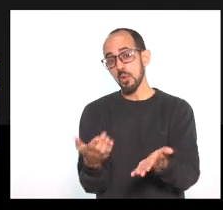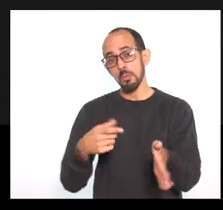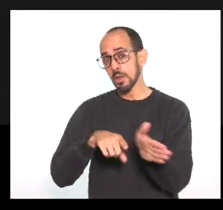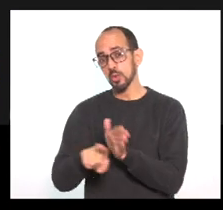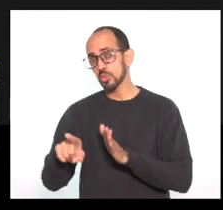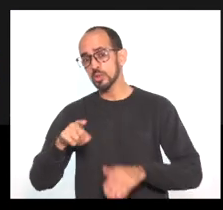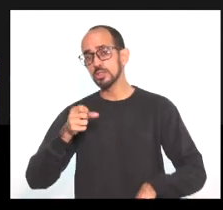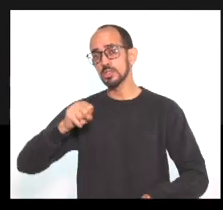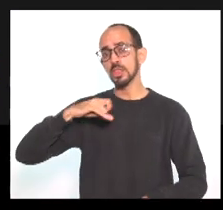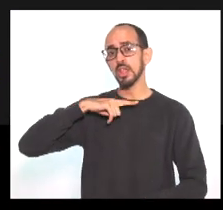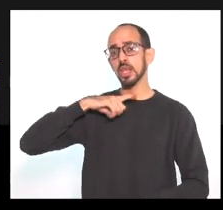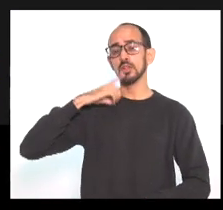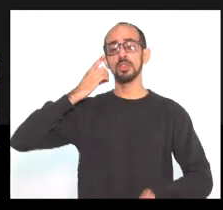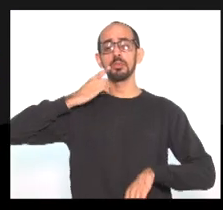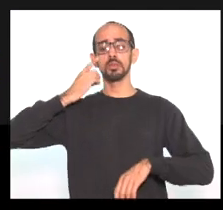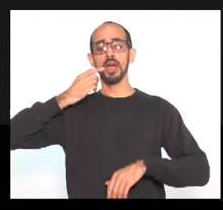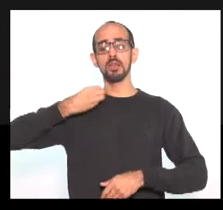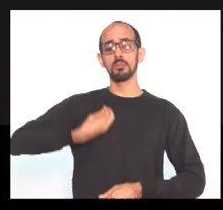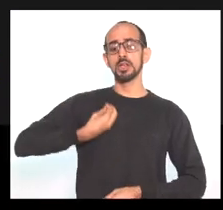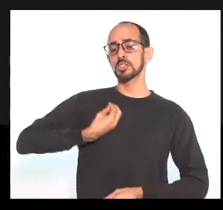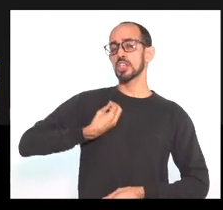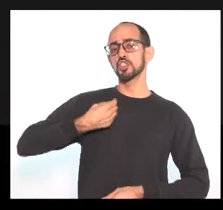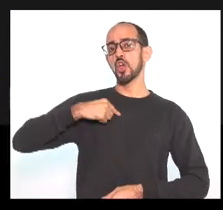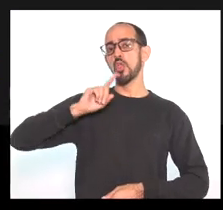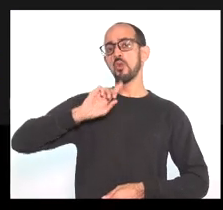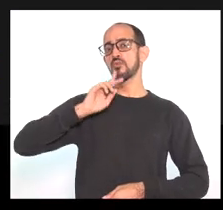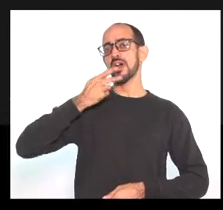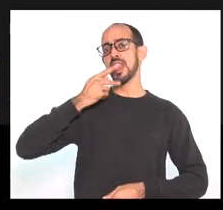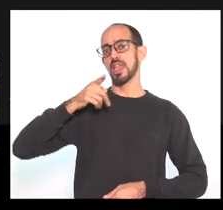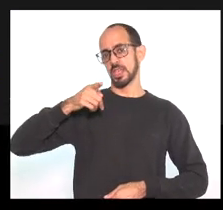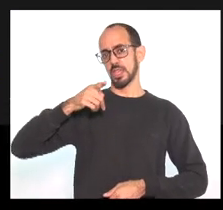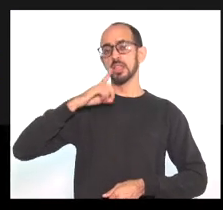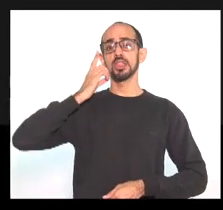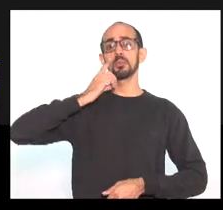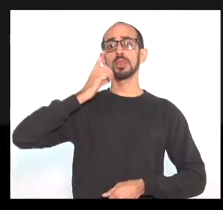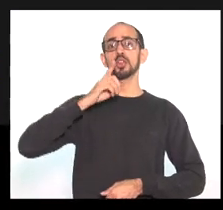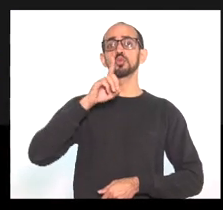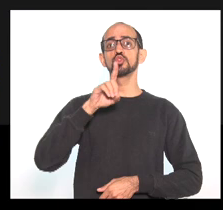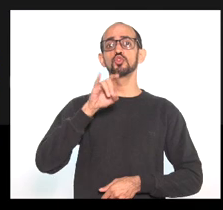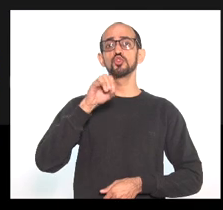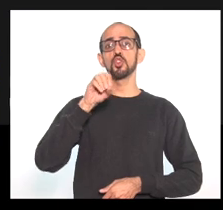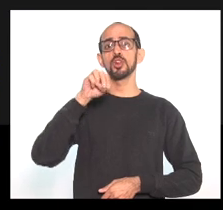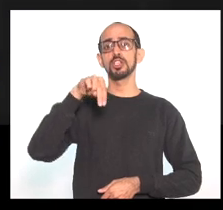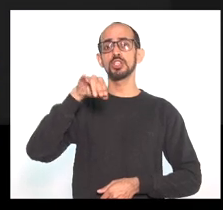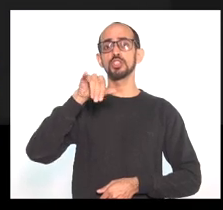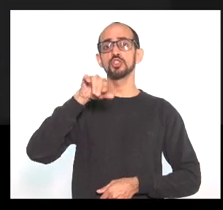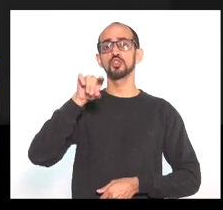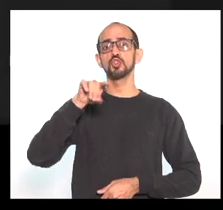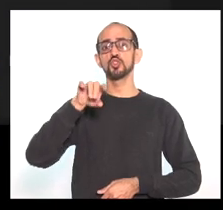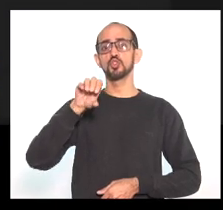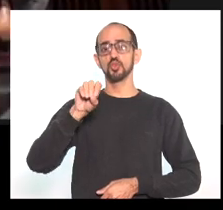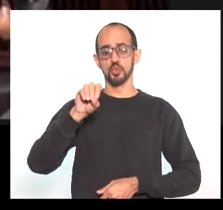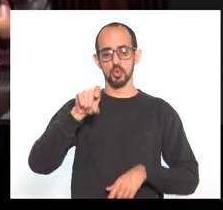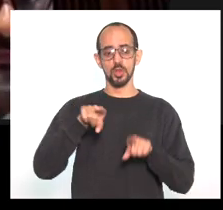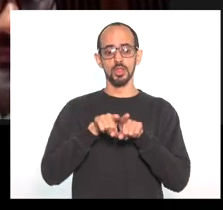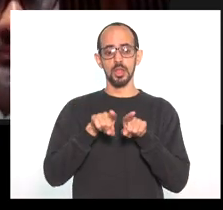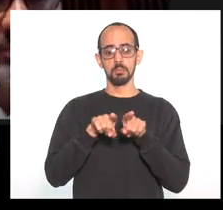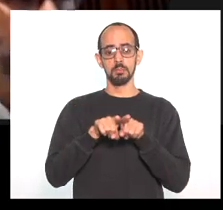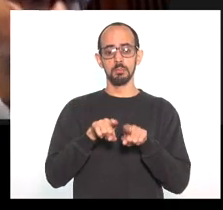deputado presente que eu não tenha citado. Deputado Dionísio Lins está presente. A deputada Marta